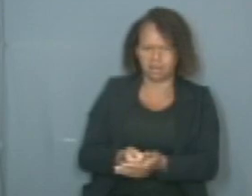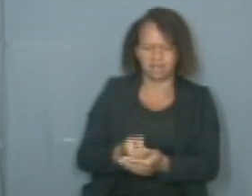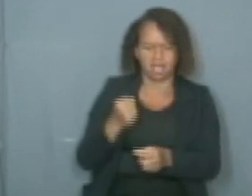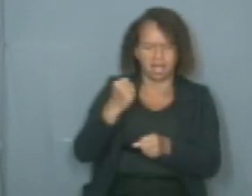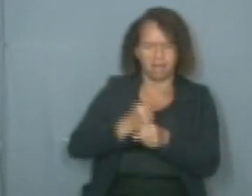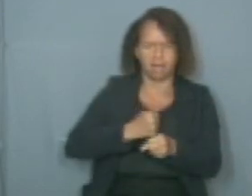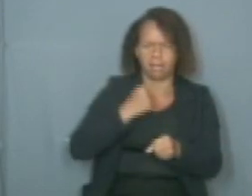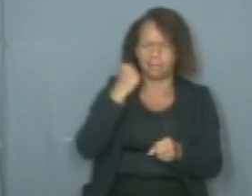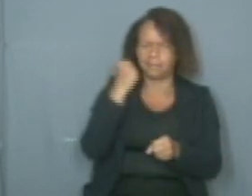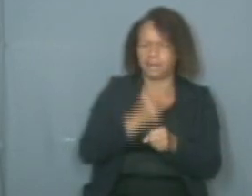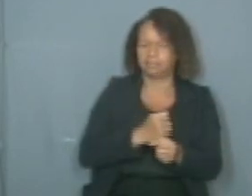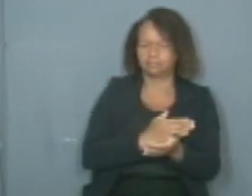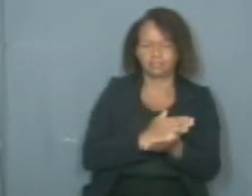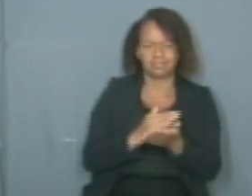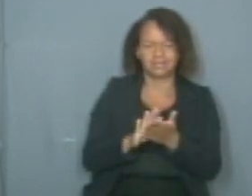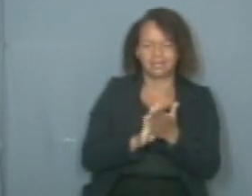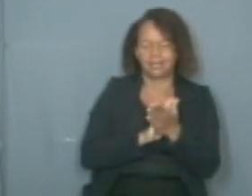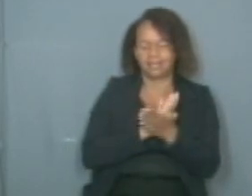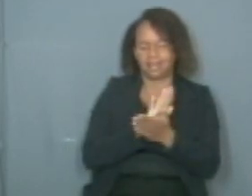começa.